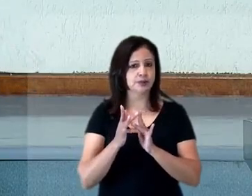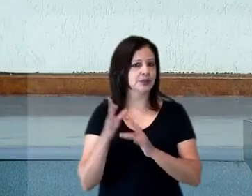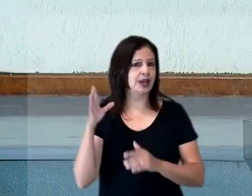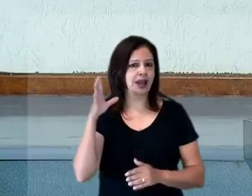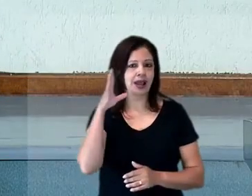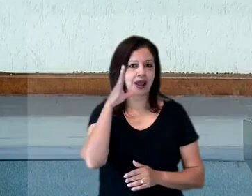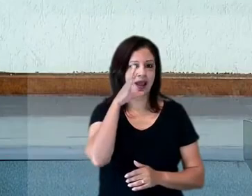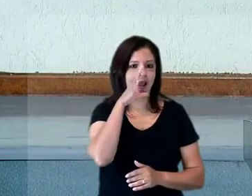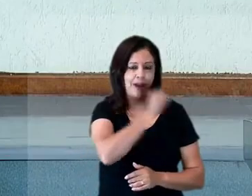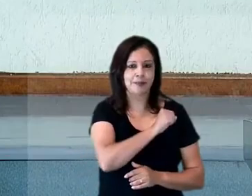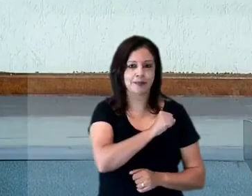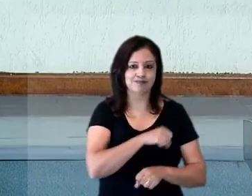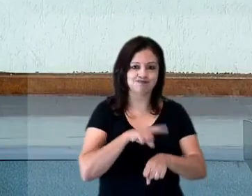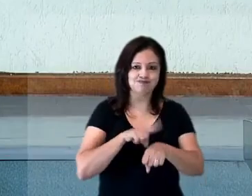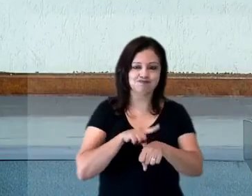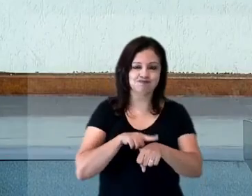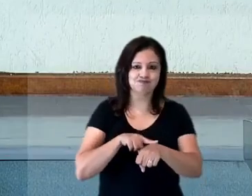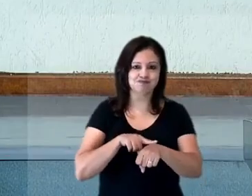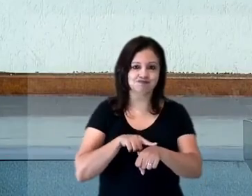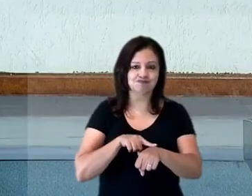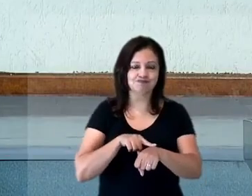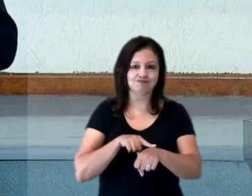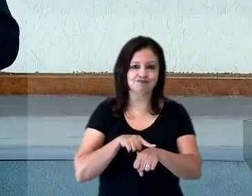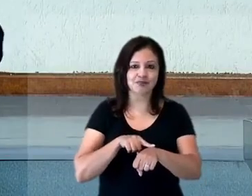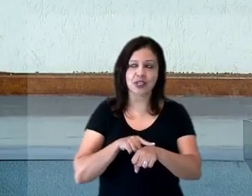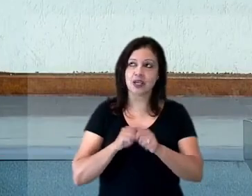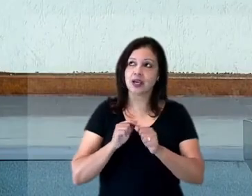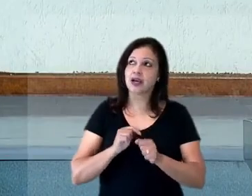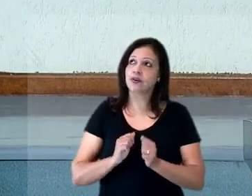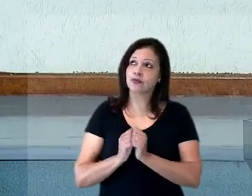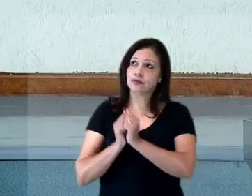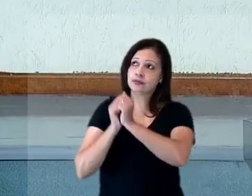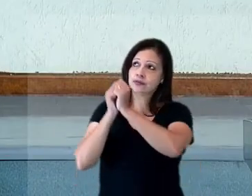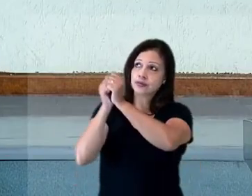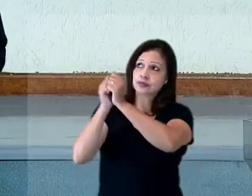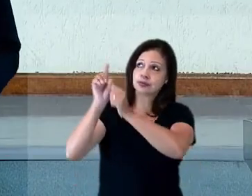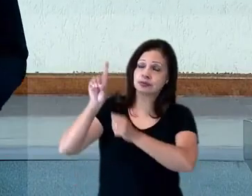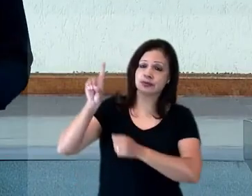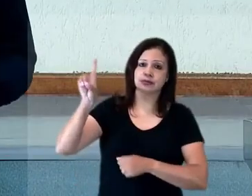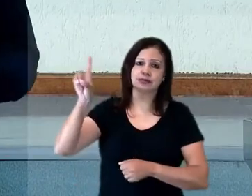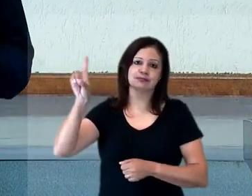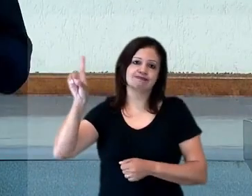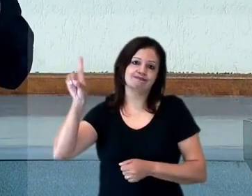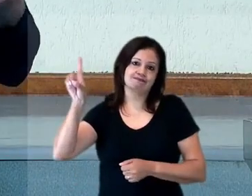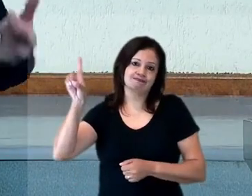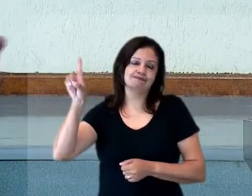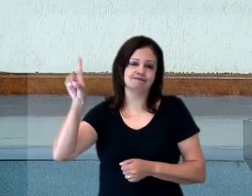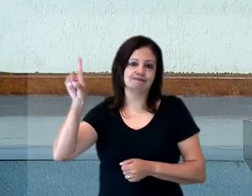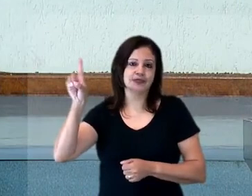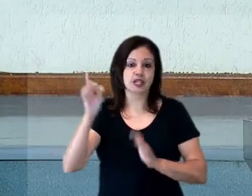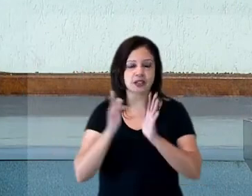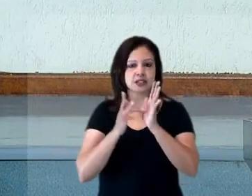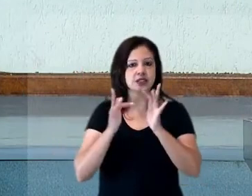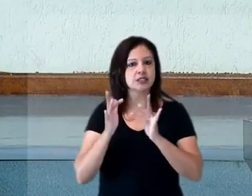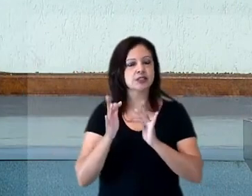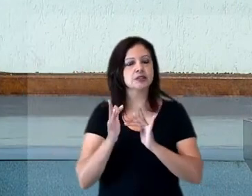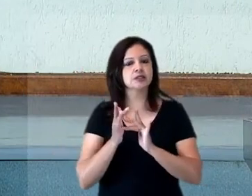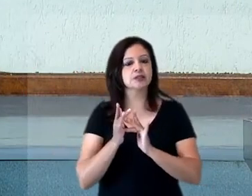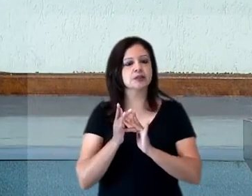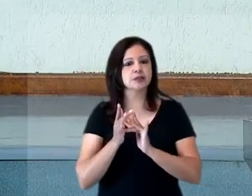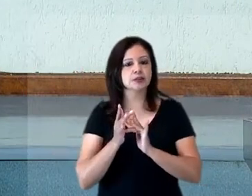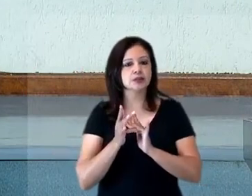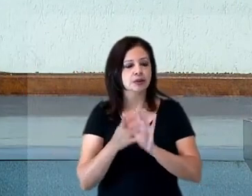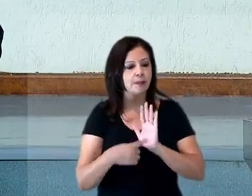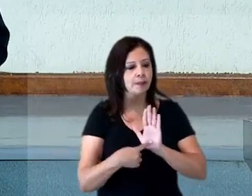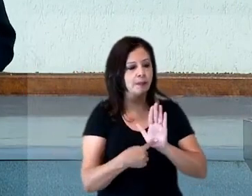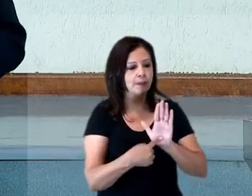Estava chegando a hora disso acontecer, de se cumprir as Escrituras. Jesus demonstra aos